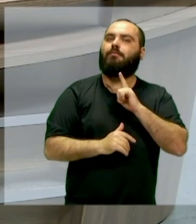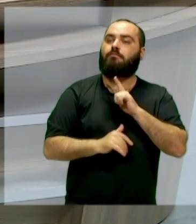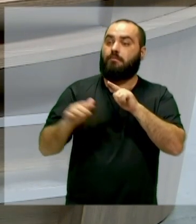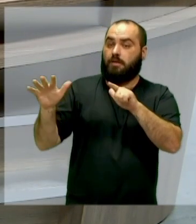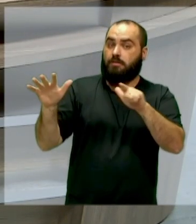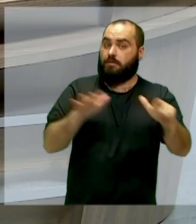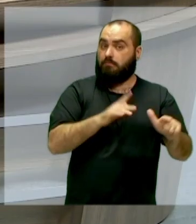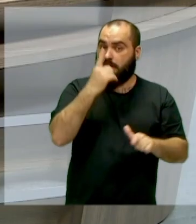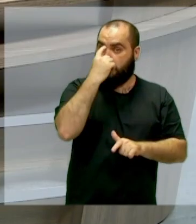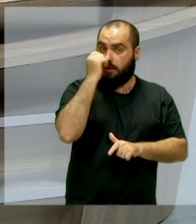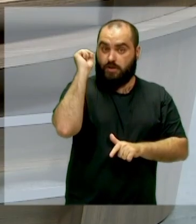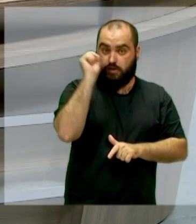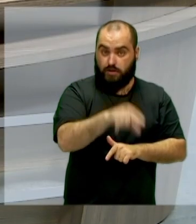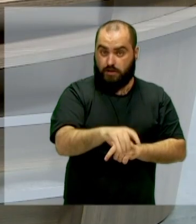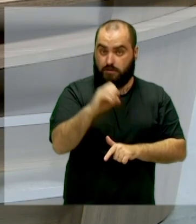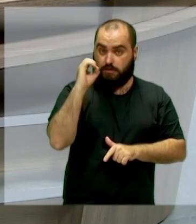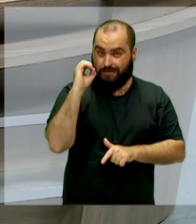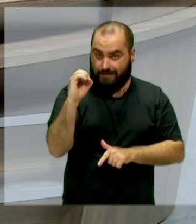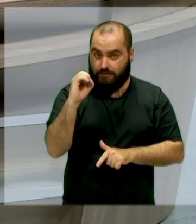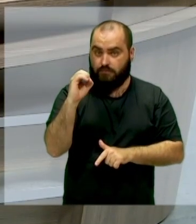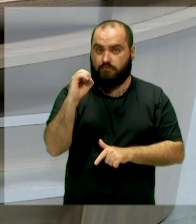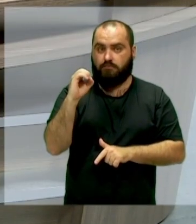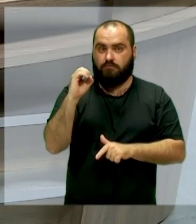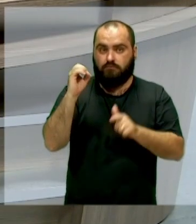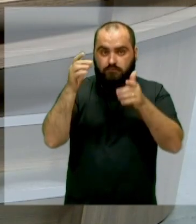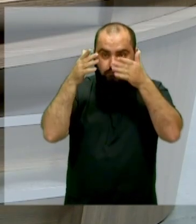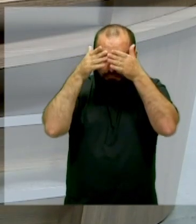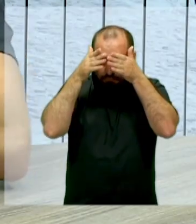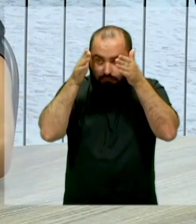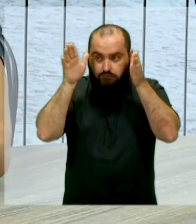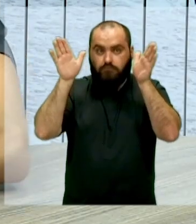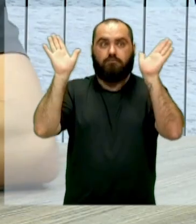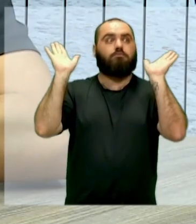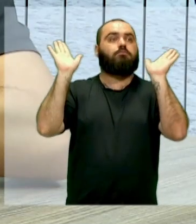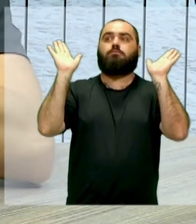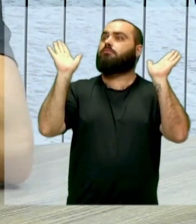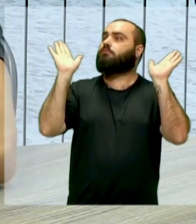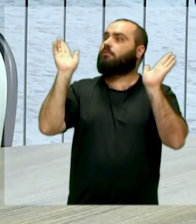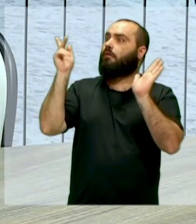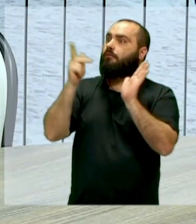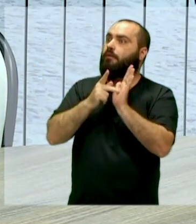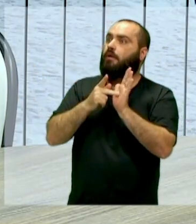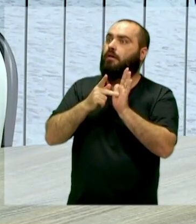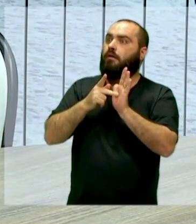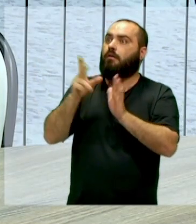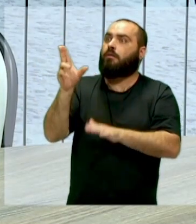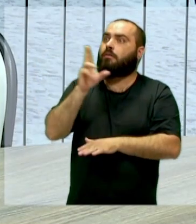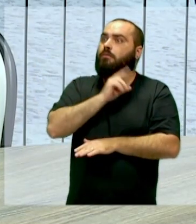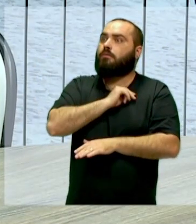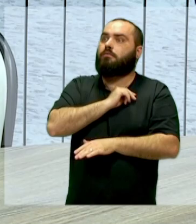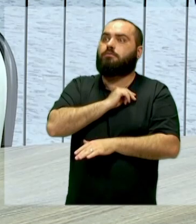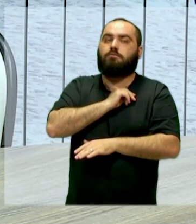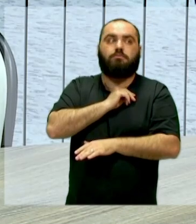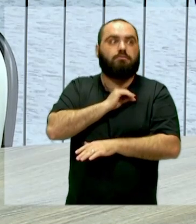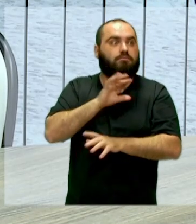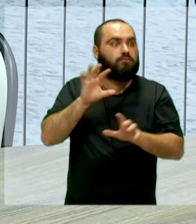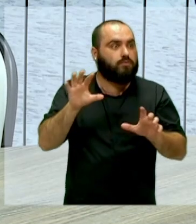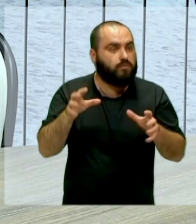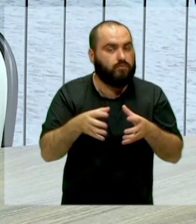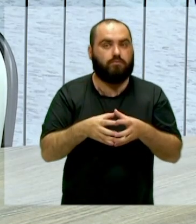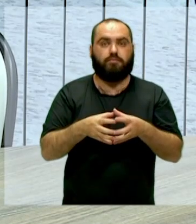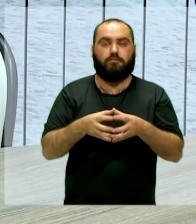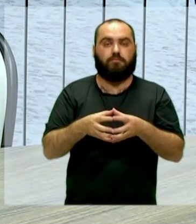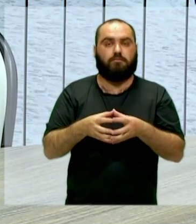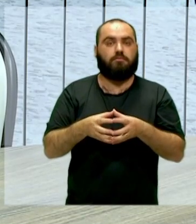Lixo Zero Ela traz isso esse olhar mais amplo né E essa real necessidade de a gente se olhar como coletivo e